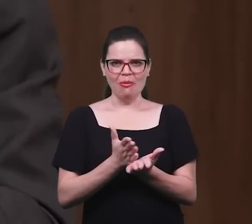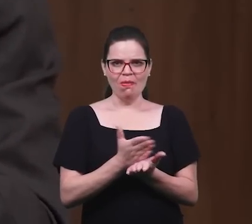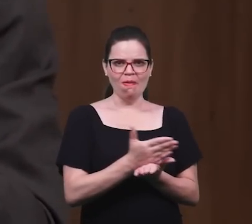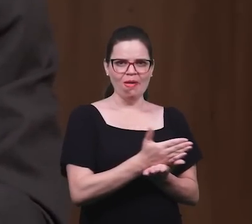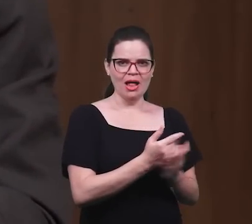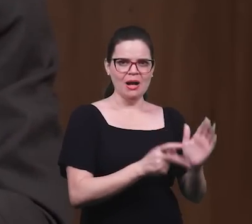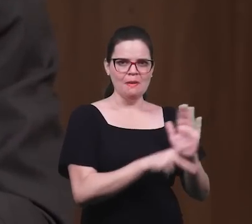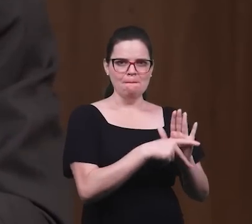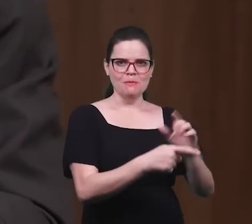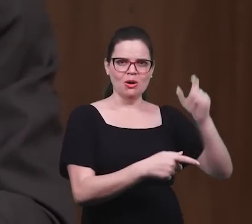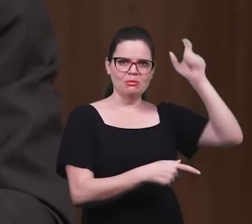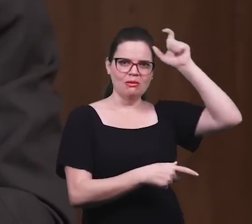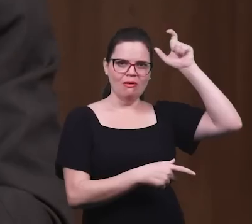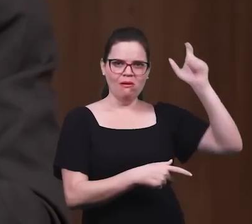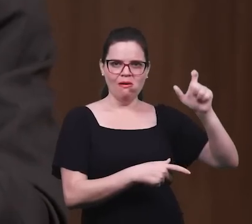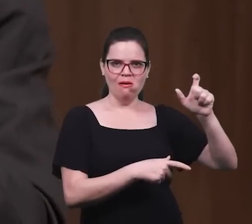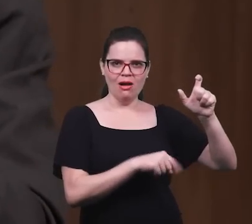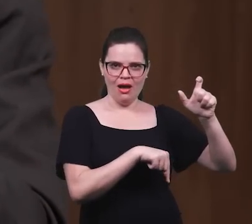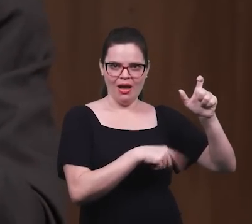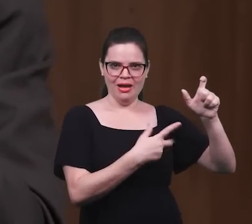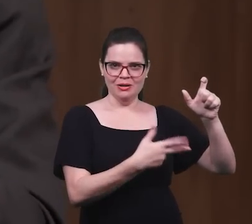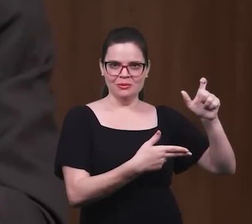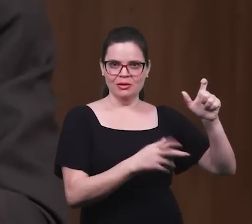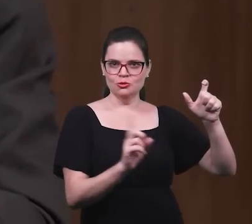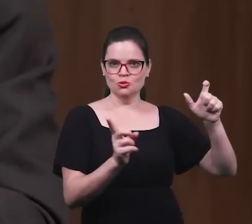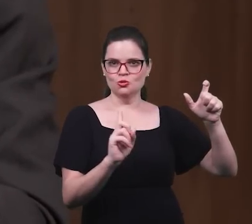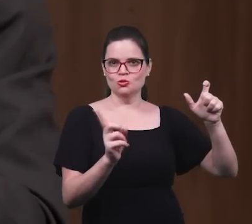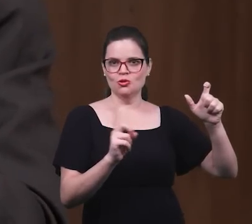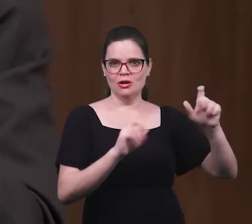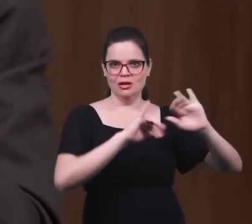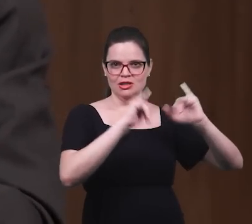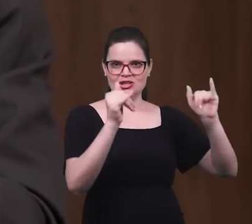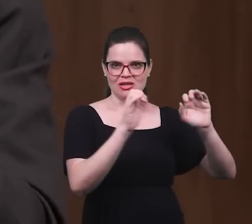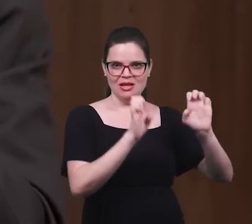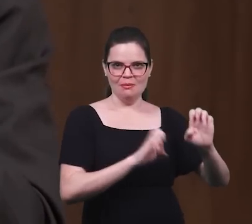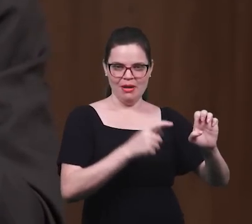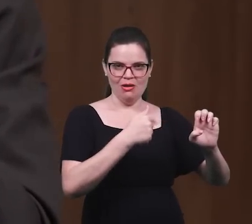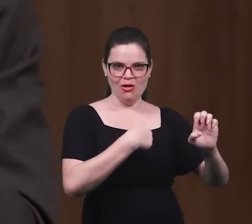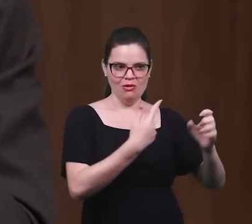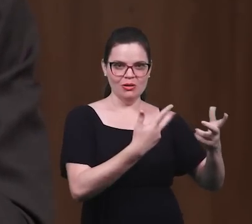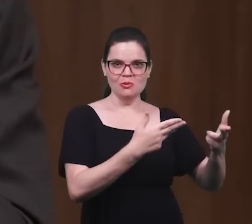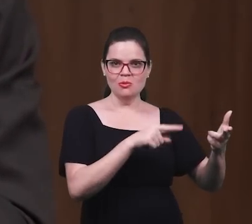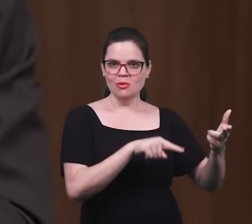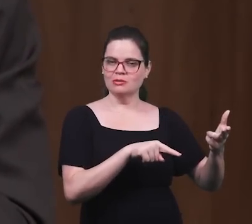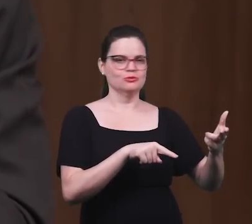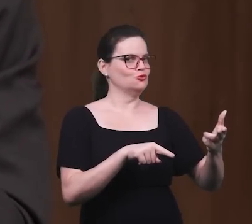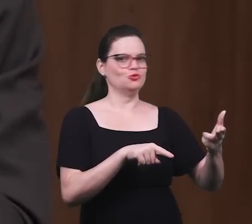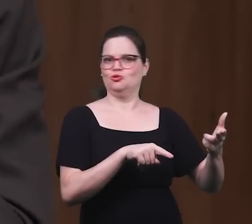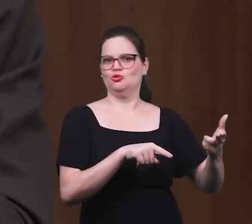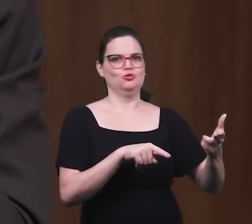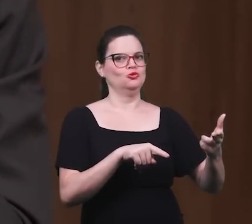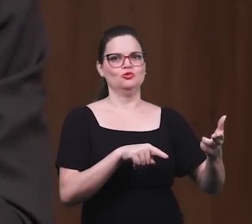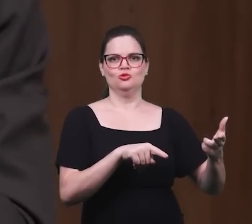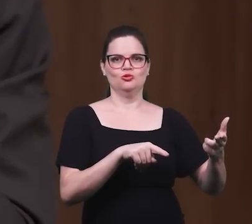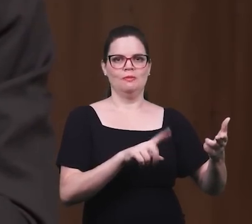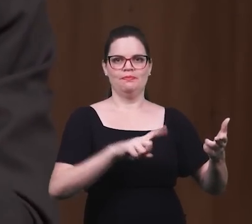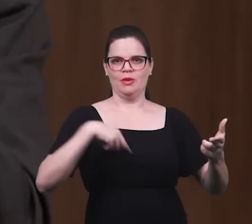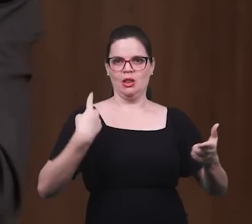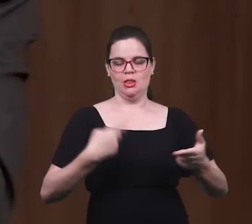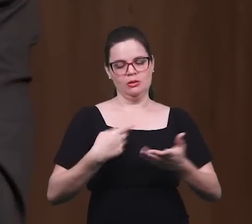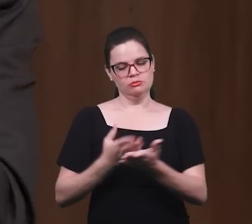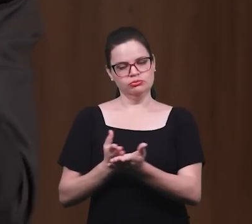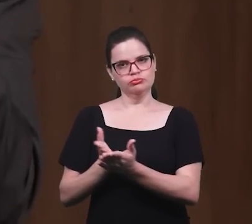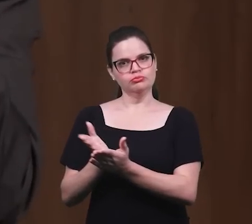o caminho da apostasia. É o casamento com Jezabel, é o casamento comum. A família não pode casar com